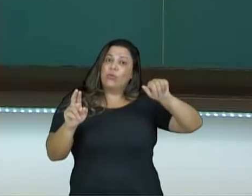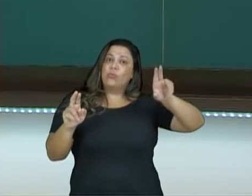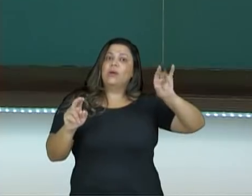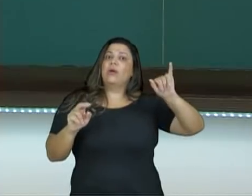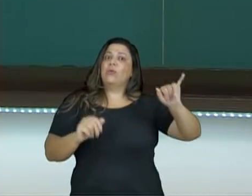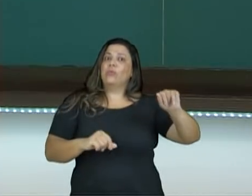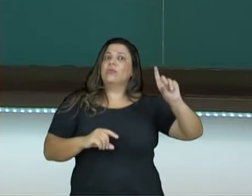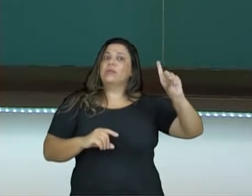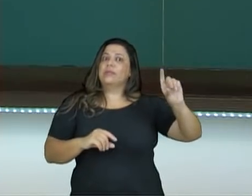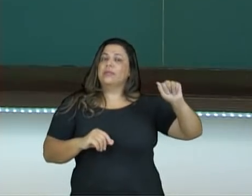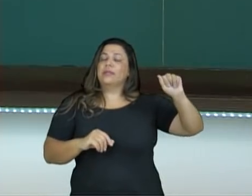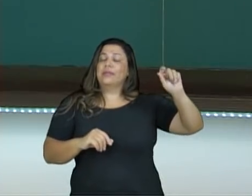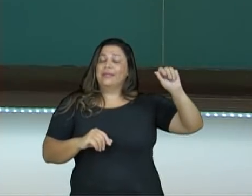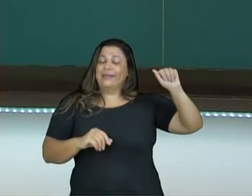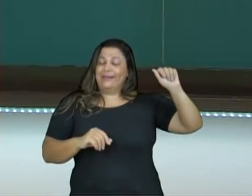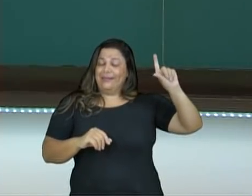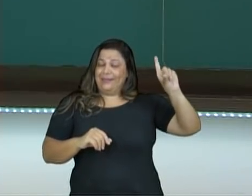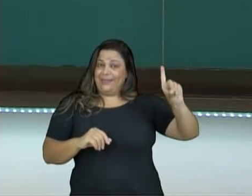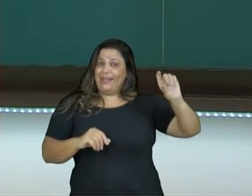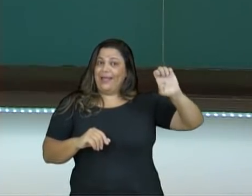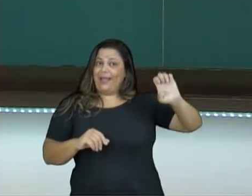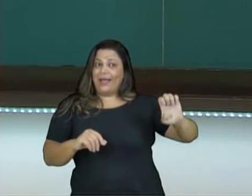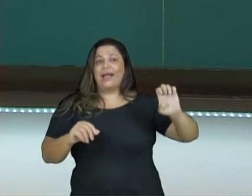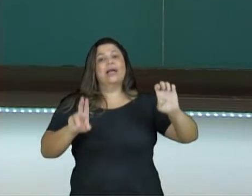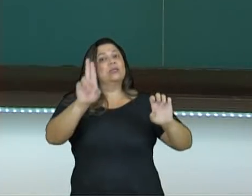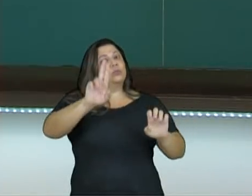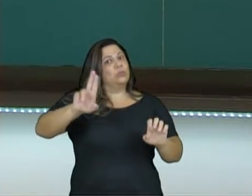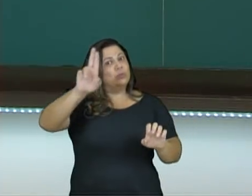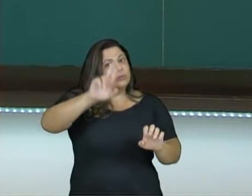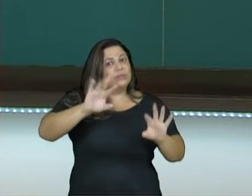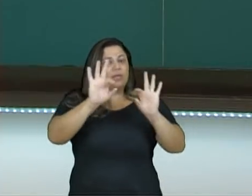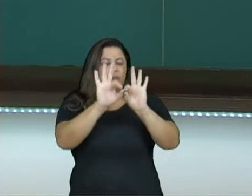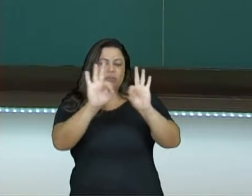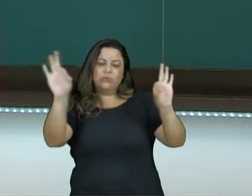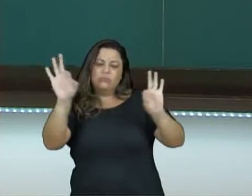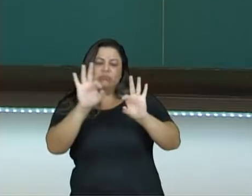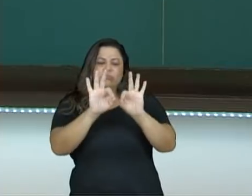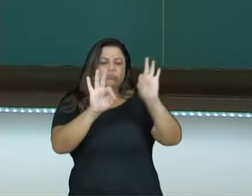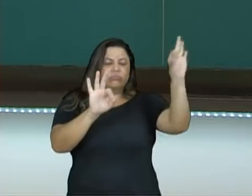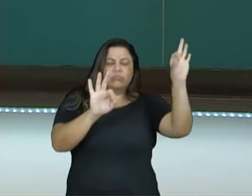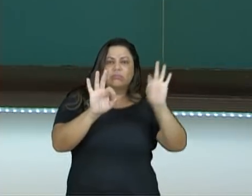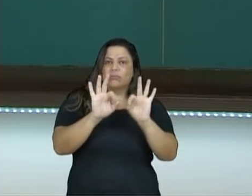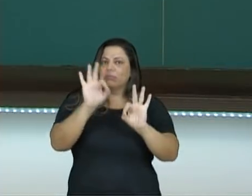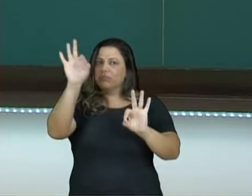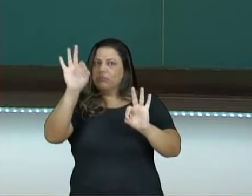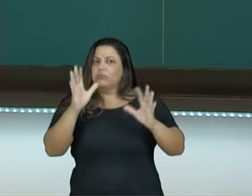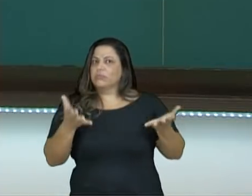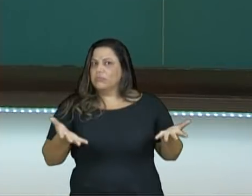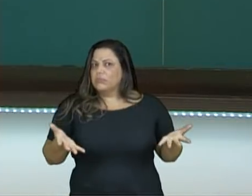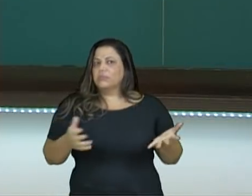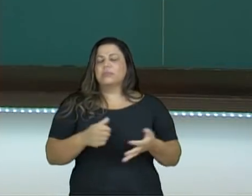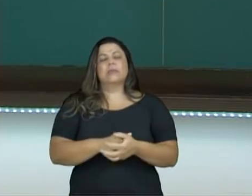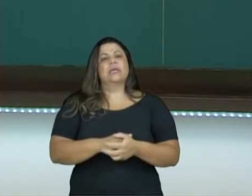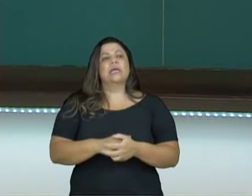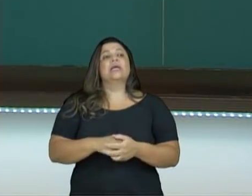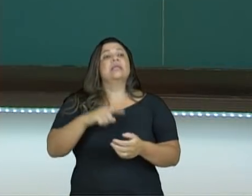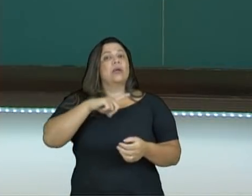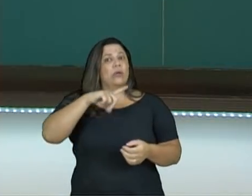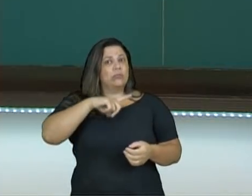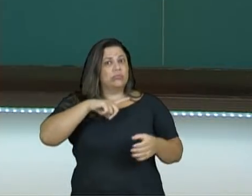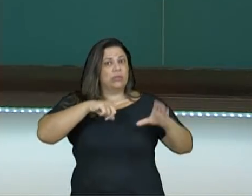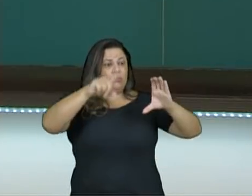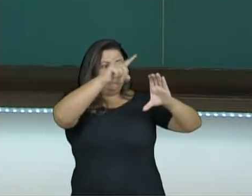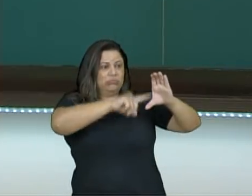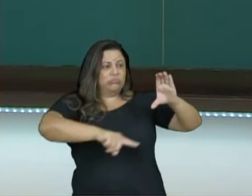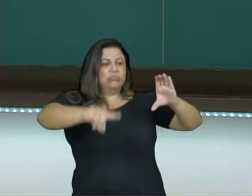Então, graus é uma unidade para medida de ângulo. Neste caso, a circunferência tem